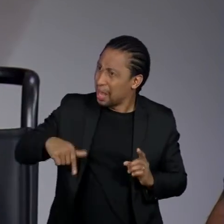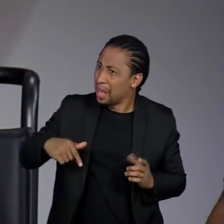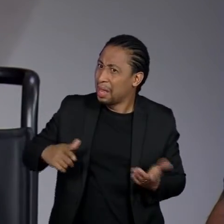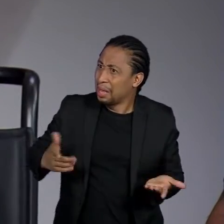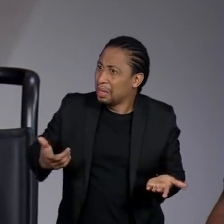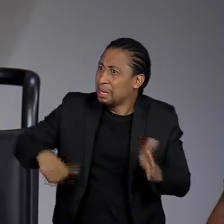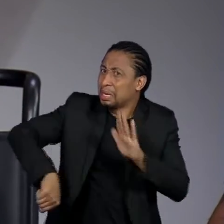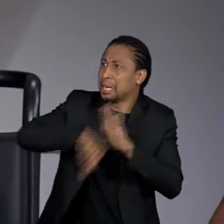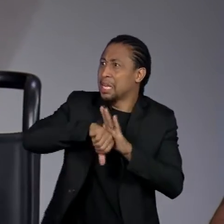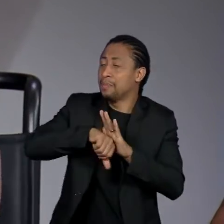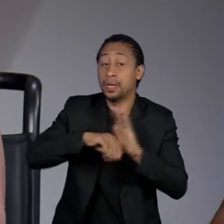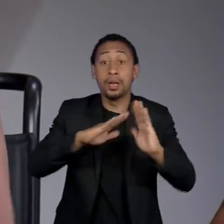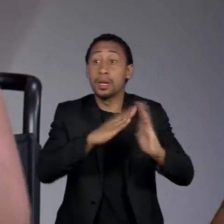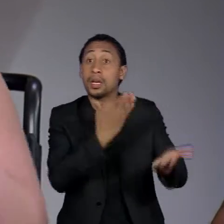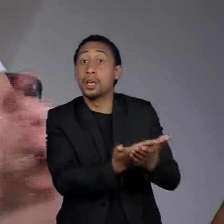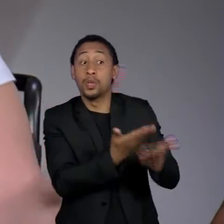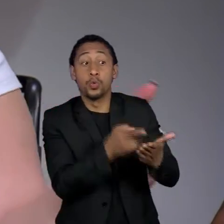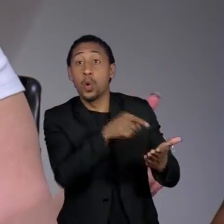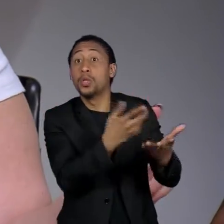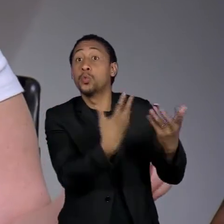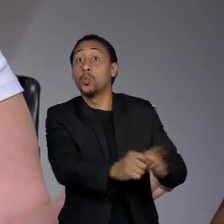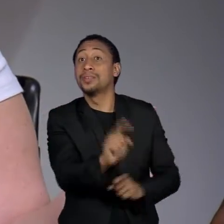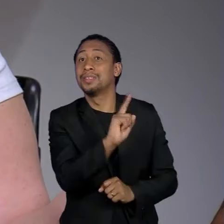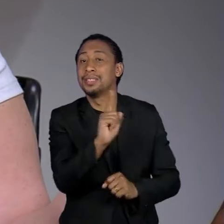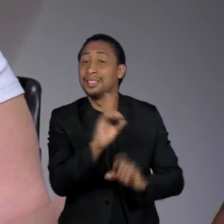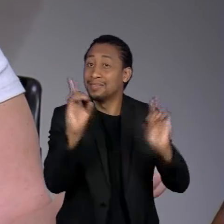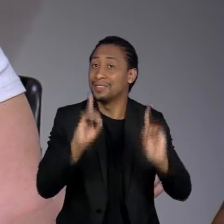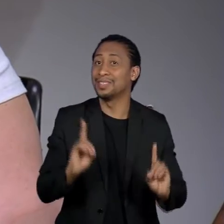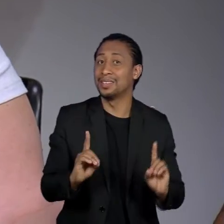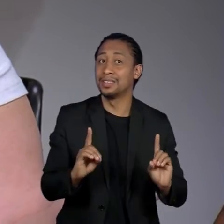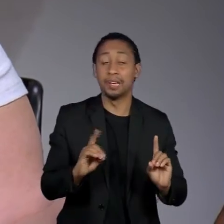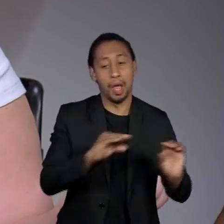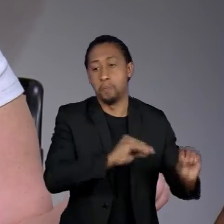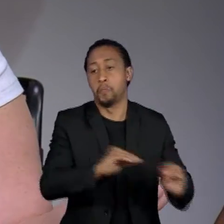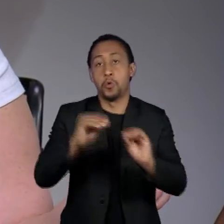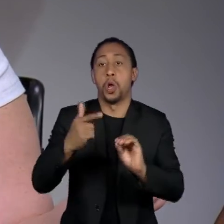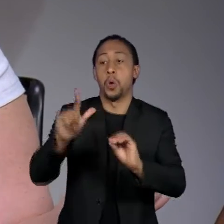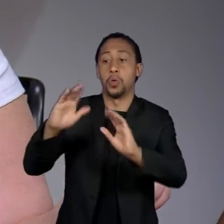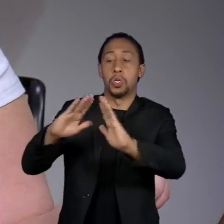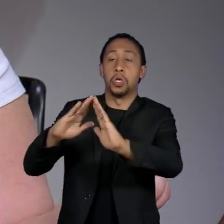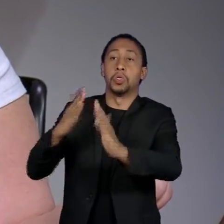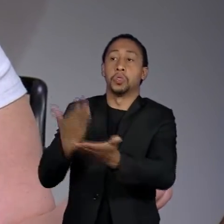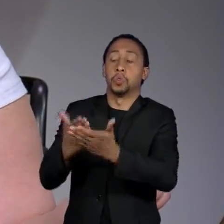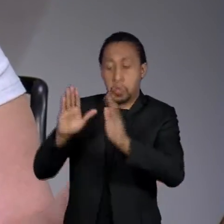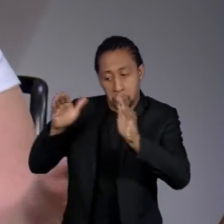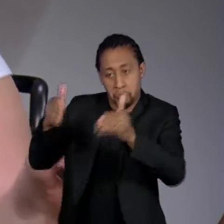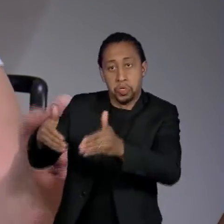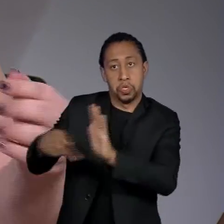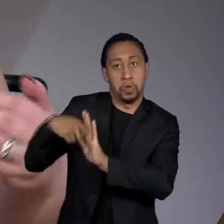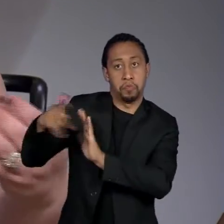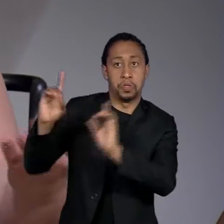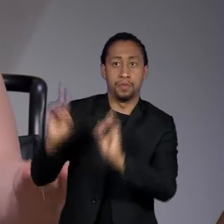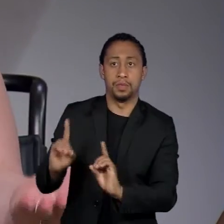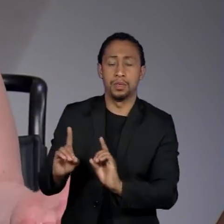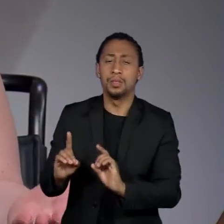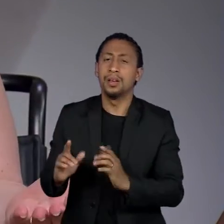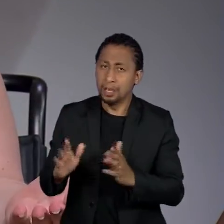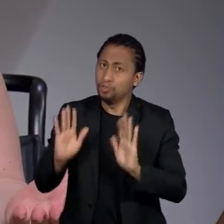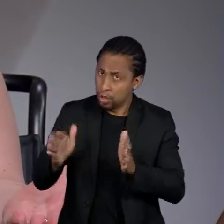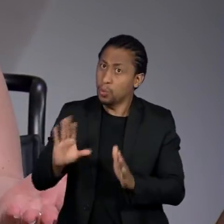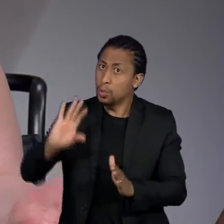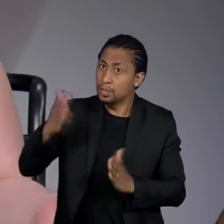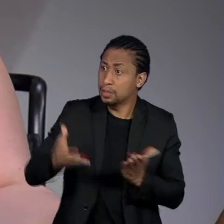com deficiência, porque ele entende que a criança tem que ir para uma escola especializada. Eu fiz uma audiência que o juiz perguntou para mim, mas por que a senhora quer que essa